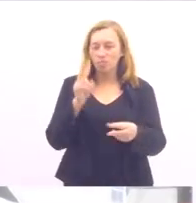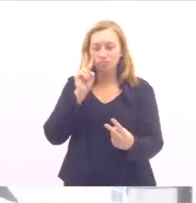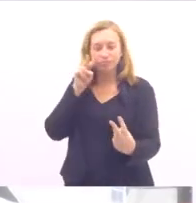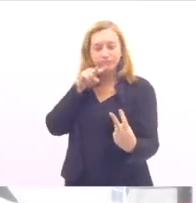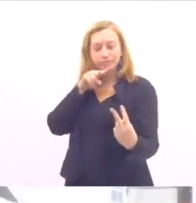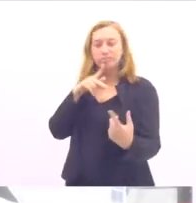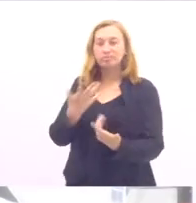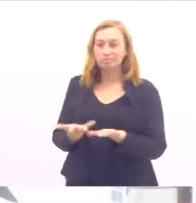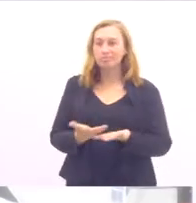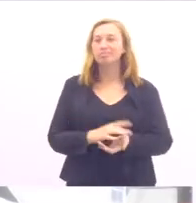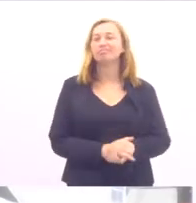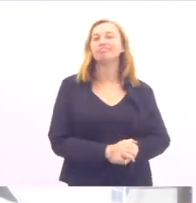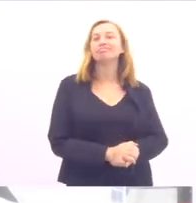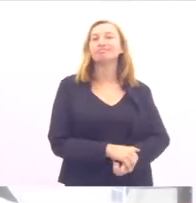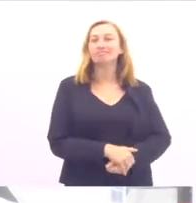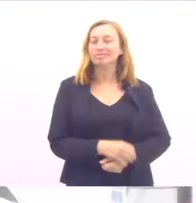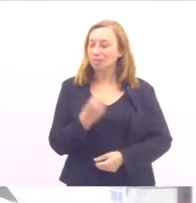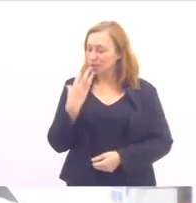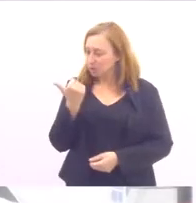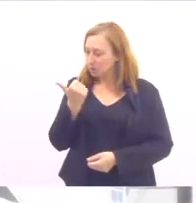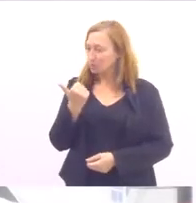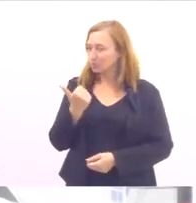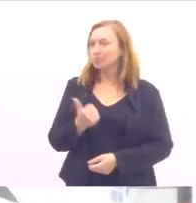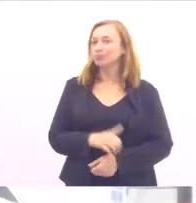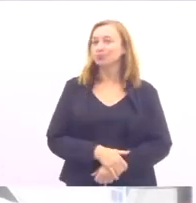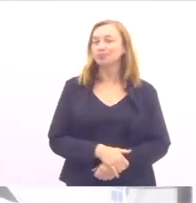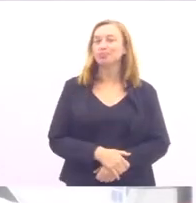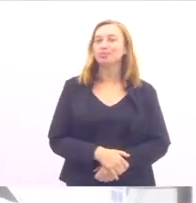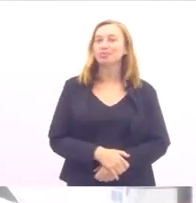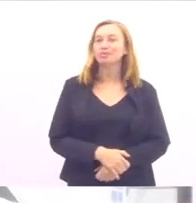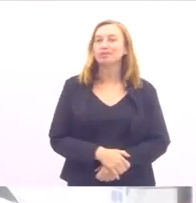com as autoridades aqui. Está bonito isso.